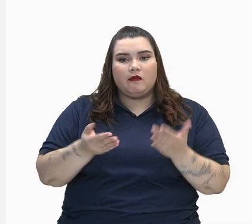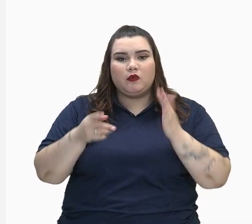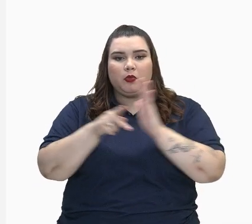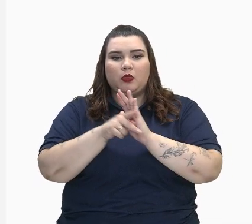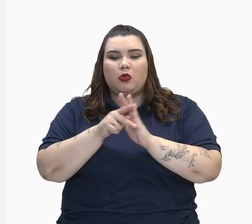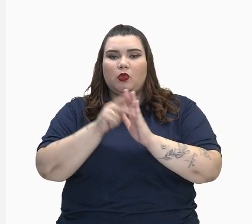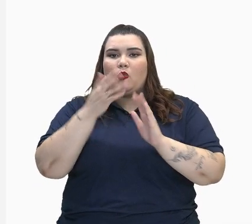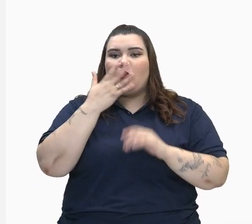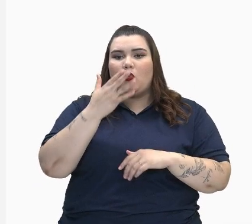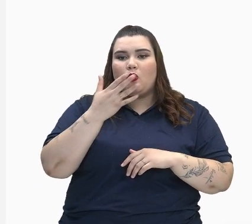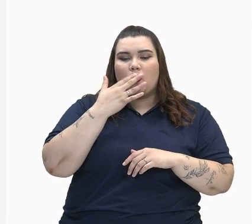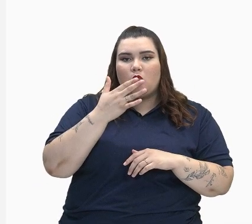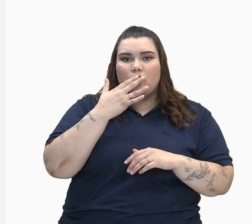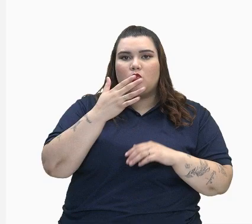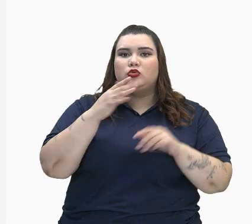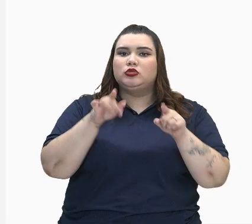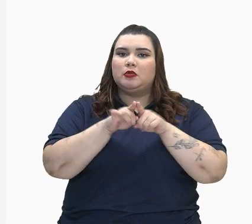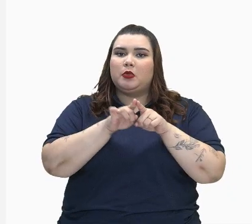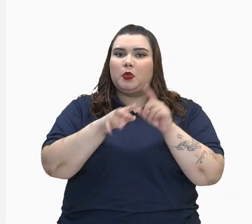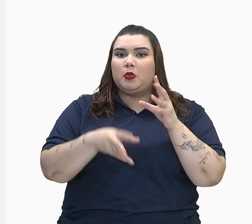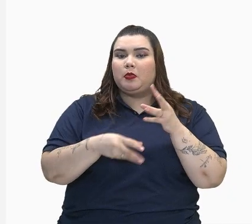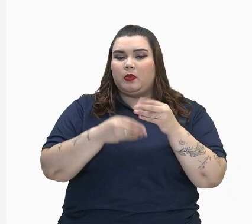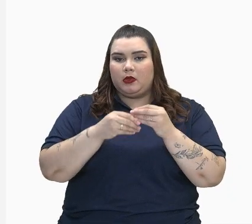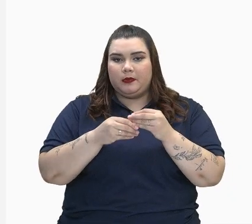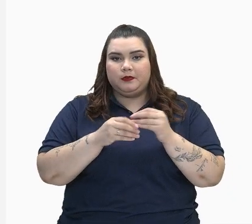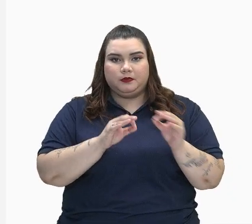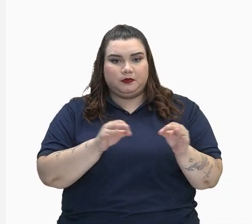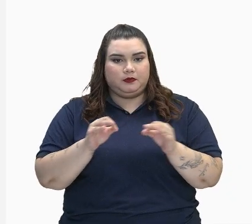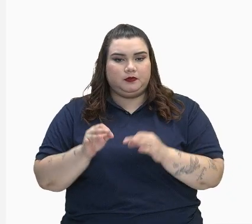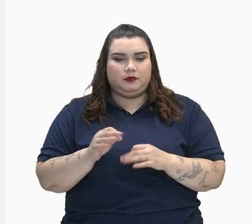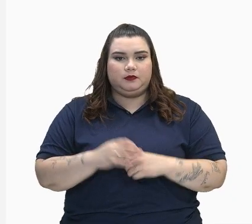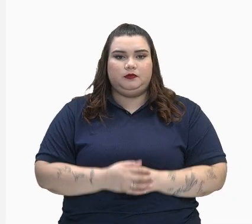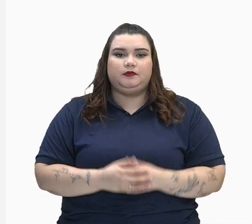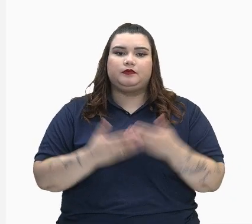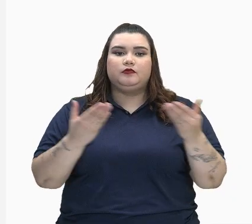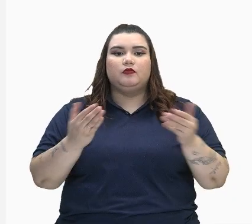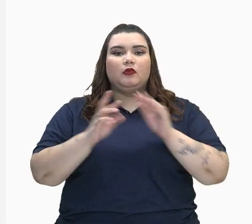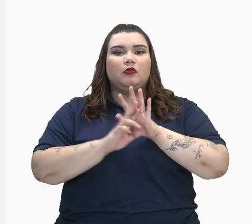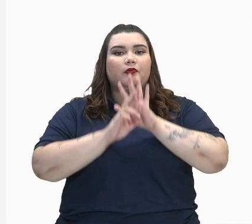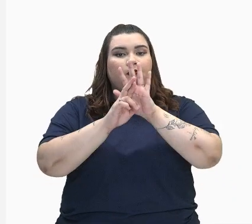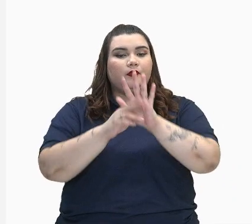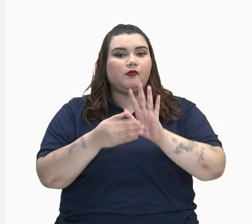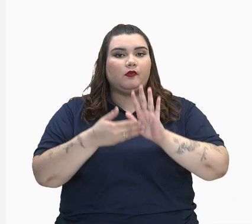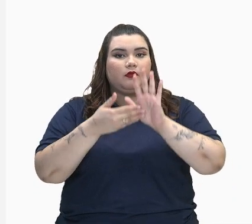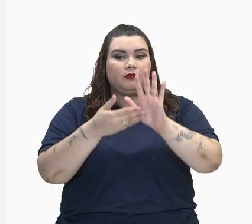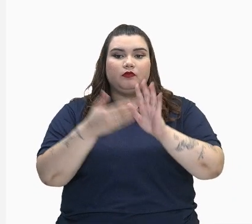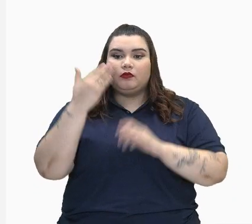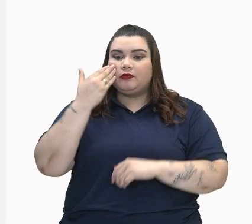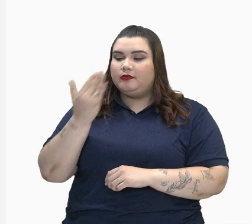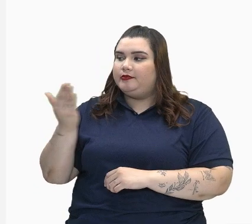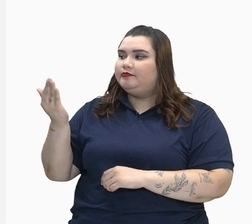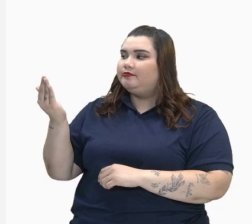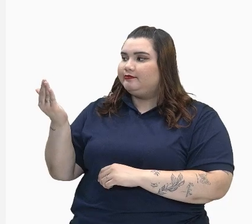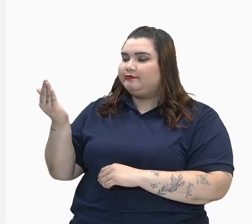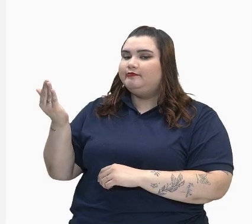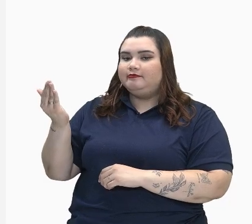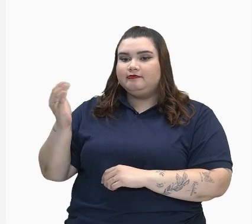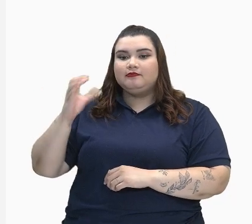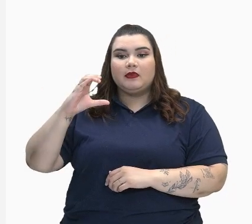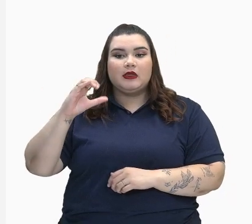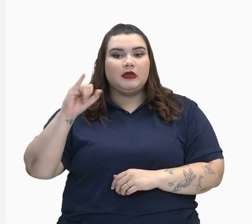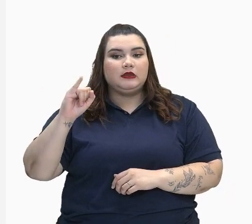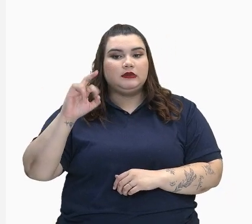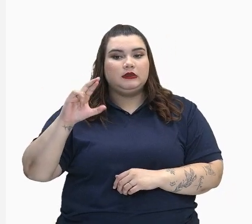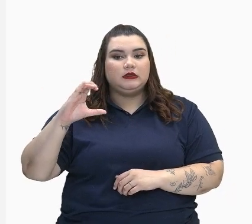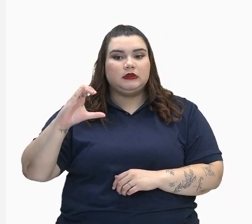entre tons adjacentes, certo? Então aqui eu trouxe para vocês o círculo cromático, tá? E